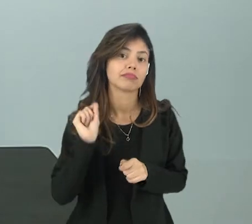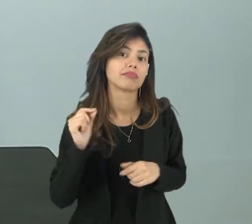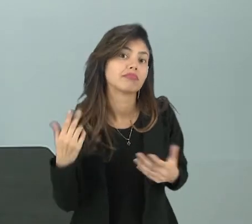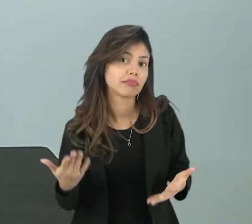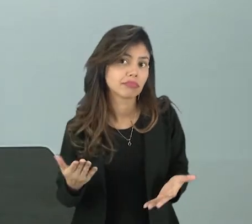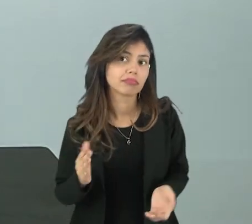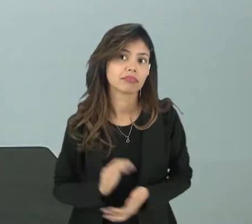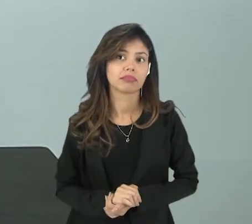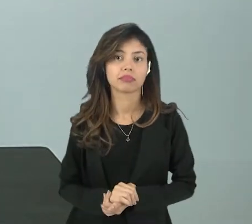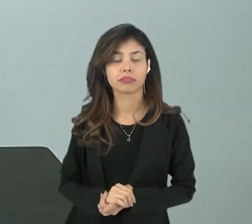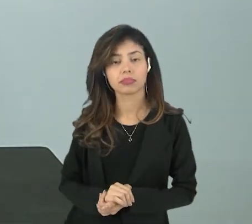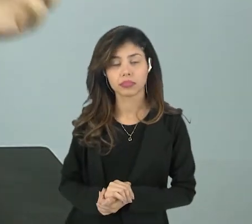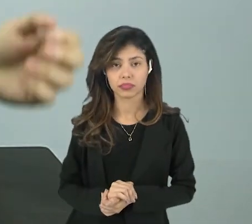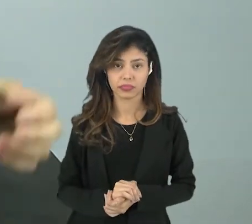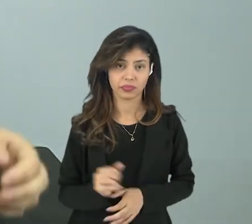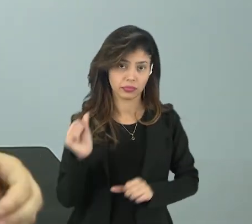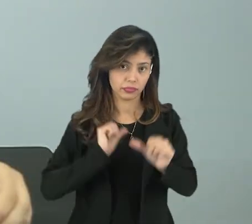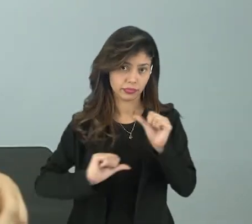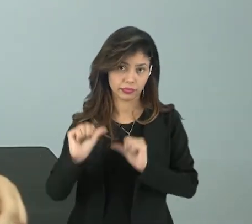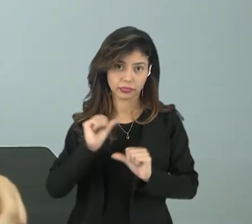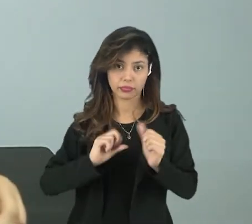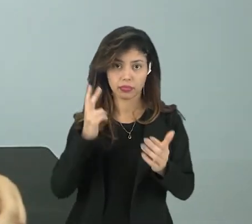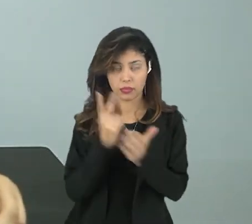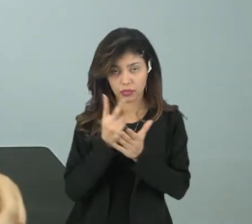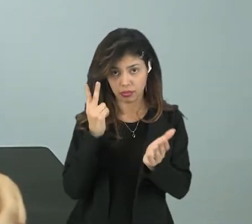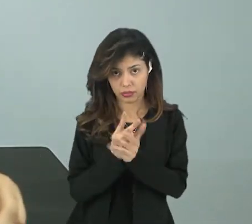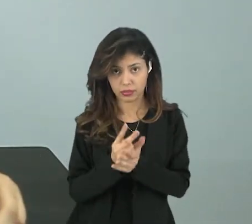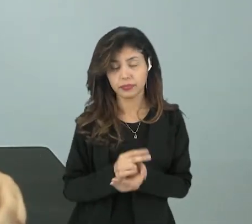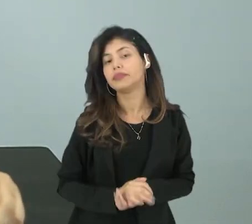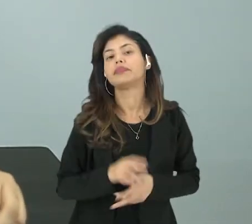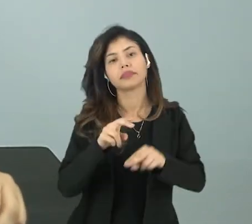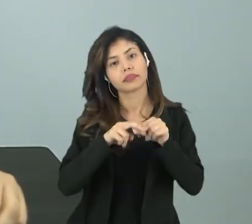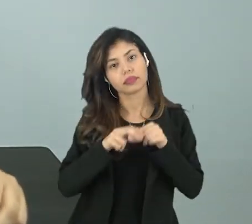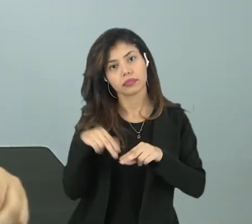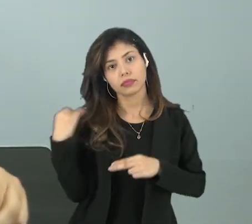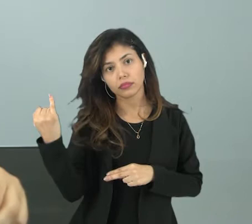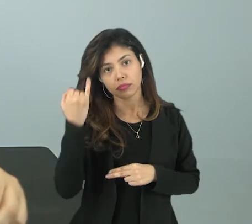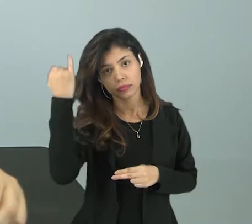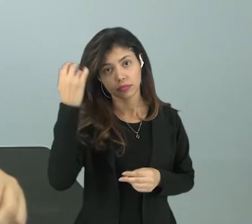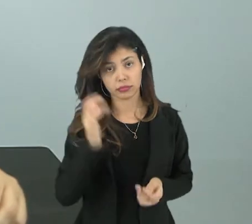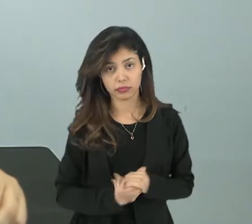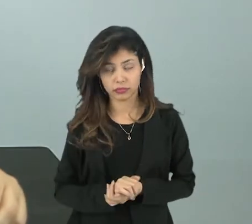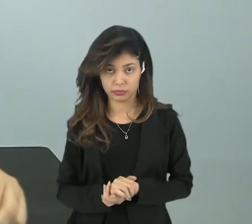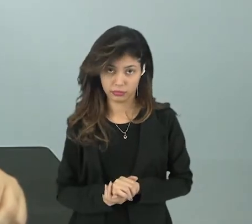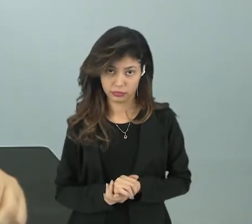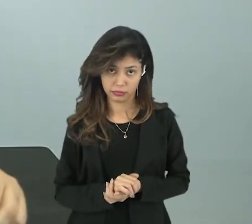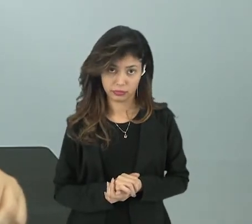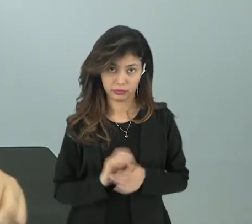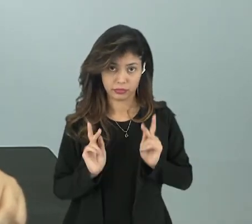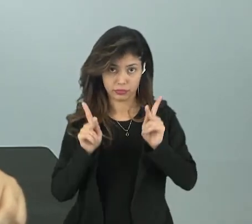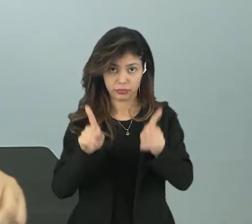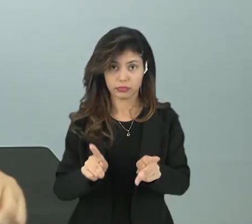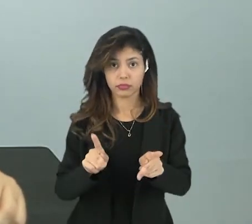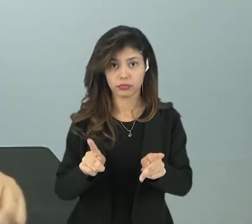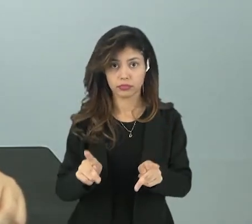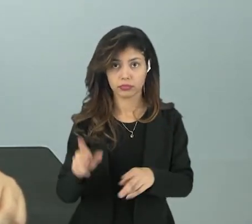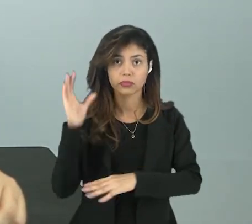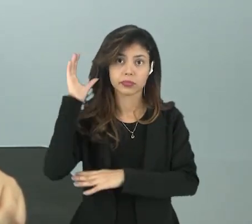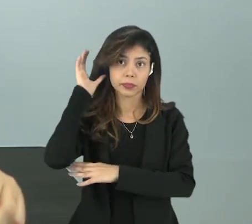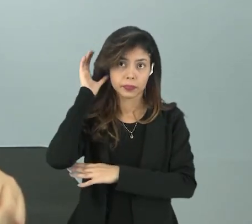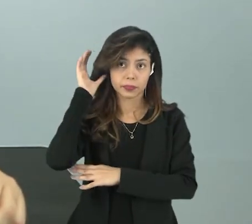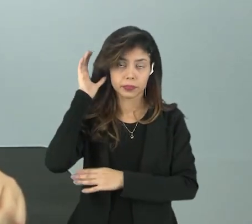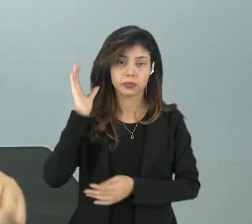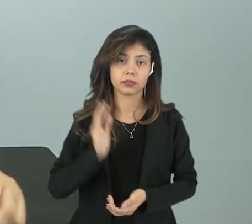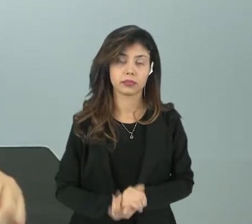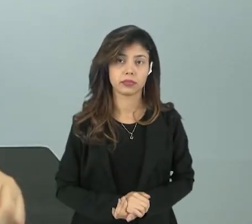fazendo com que isso fosse sendo modificado. Por isso que é importante a gente ter o parque ambiental Chico Mendes, por isso